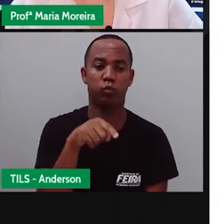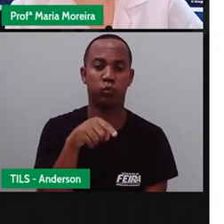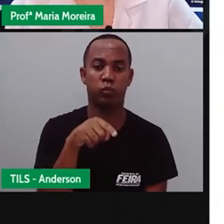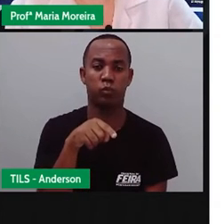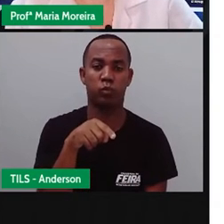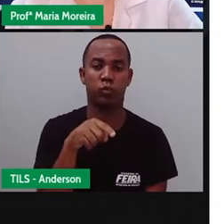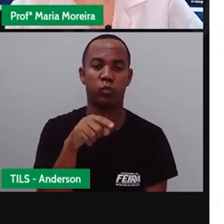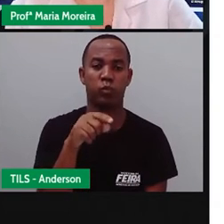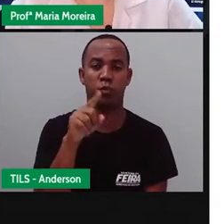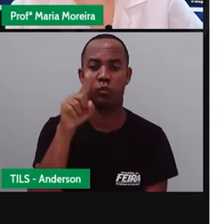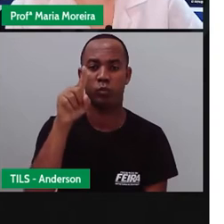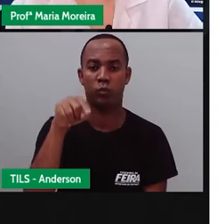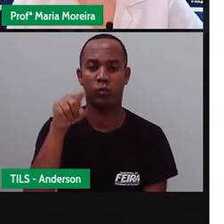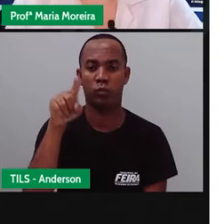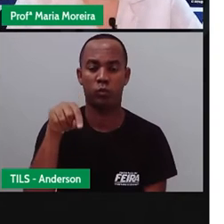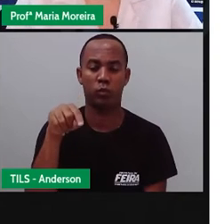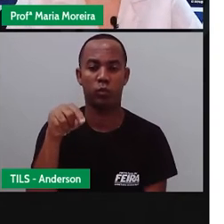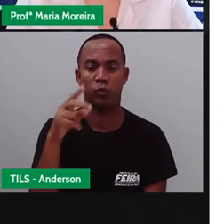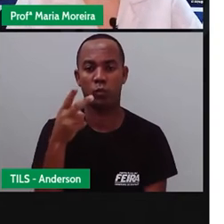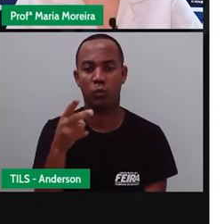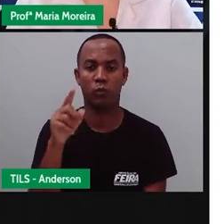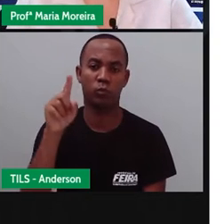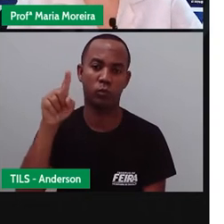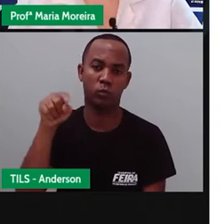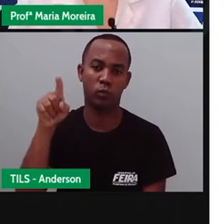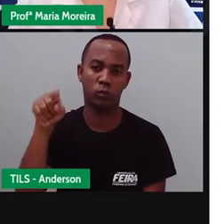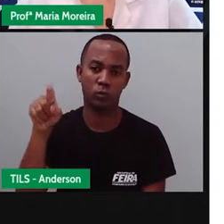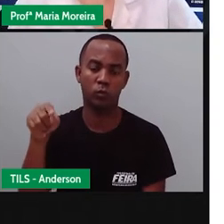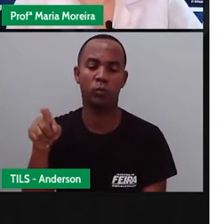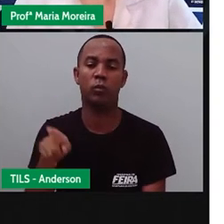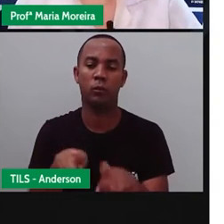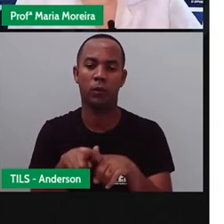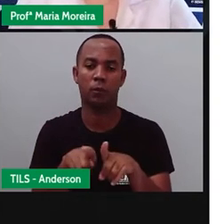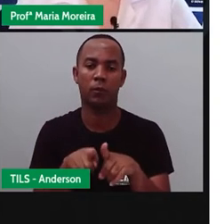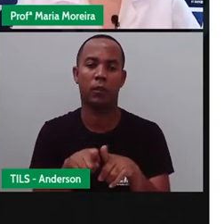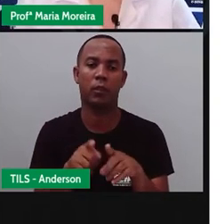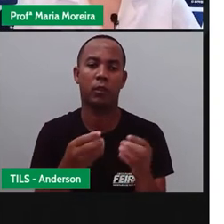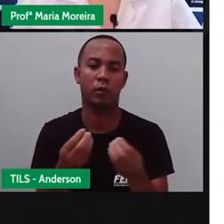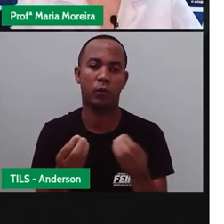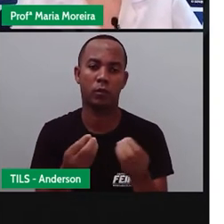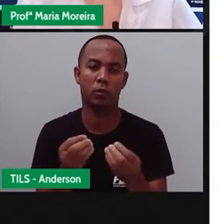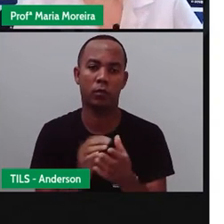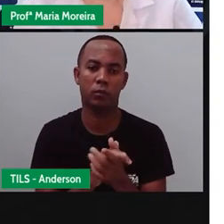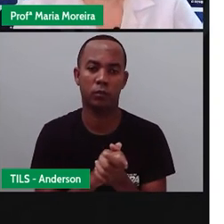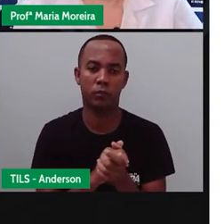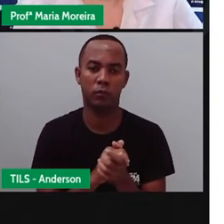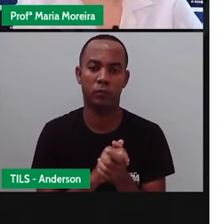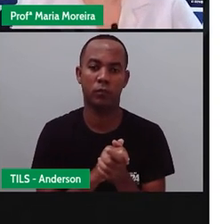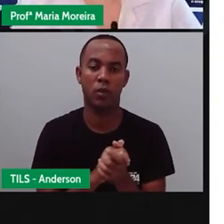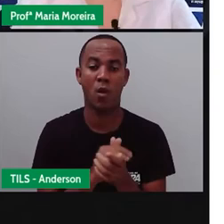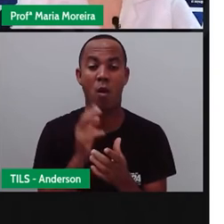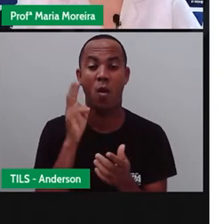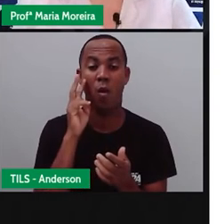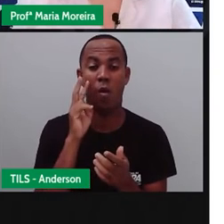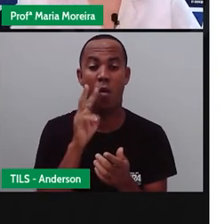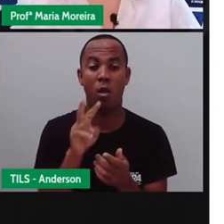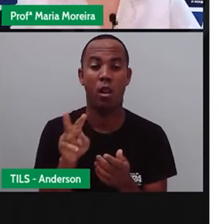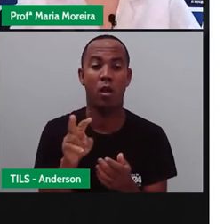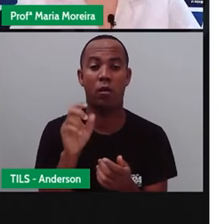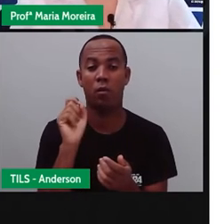O que é horizontal né Vamos lá ó olha só